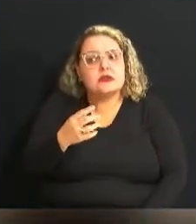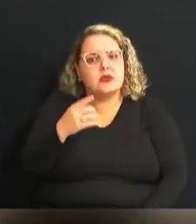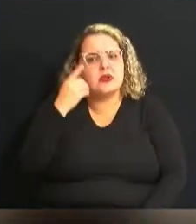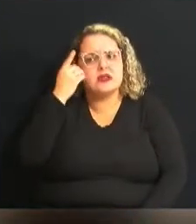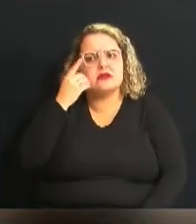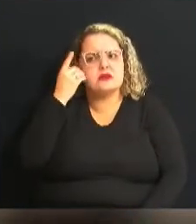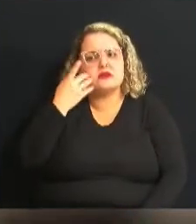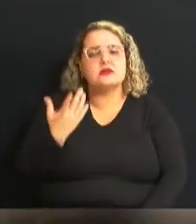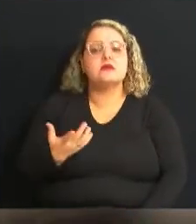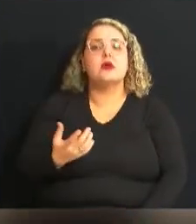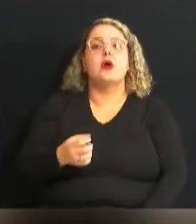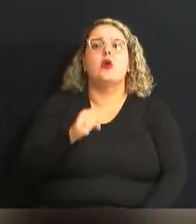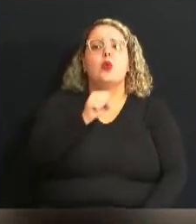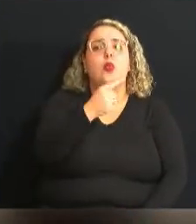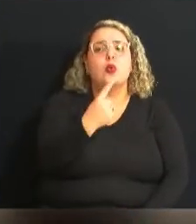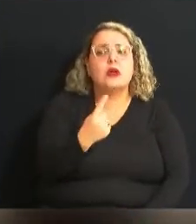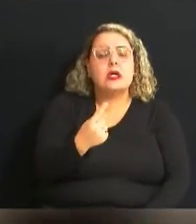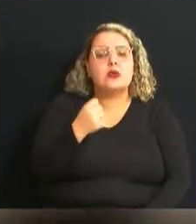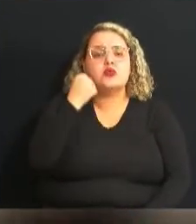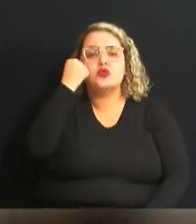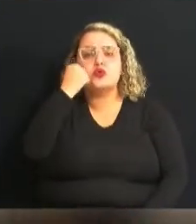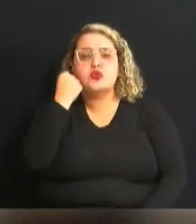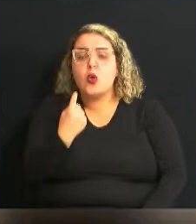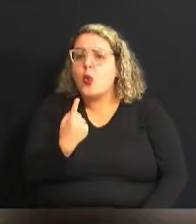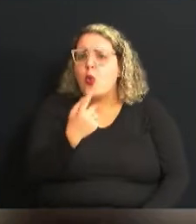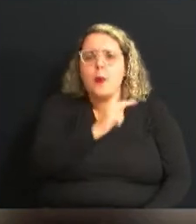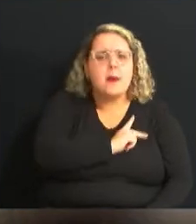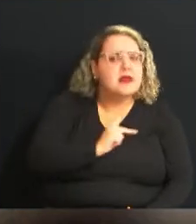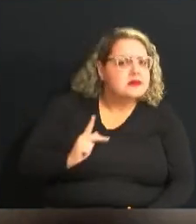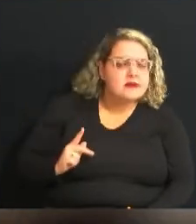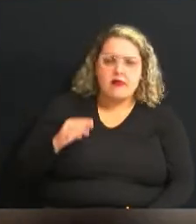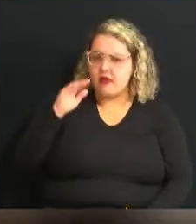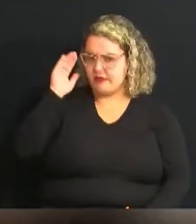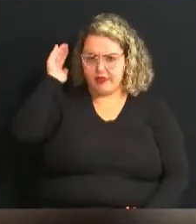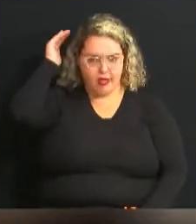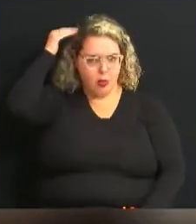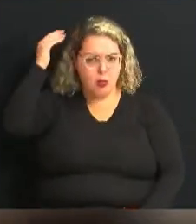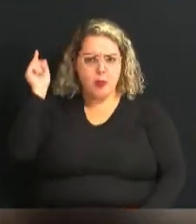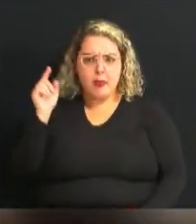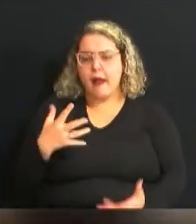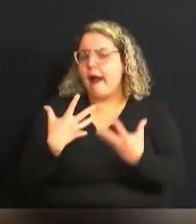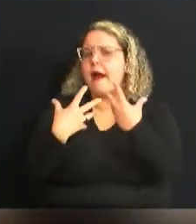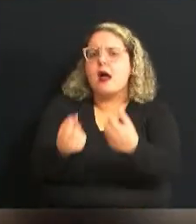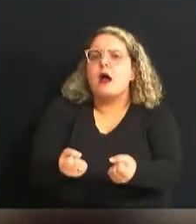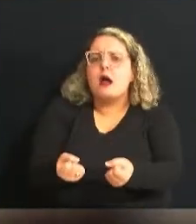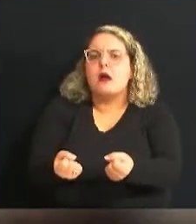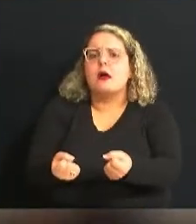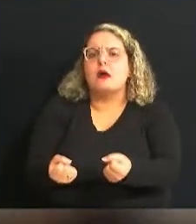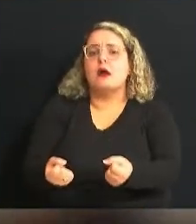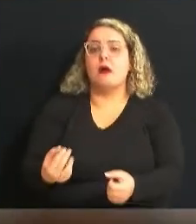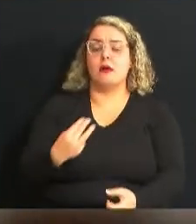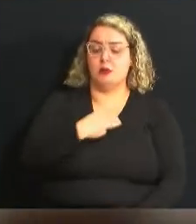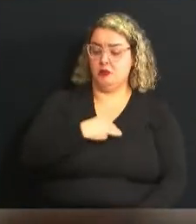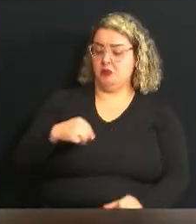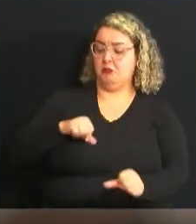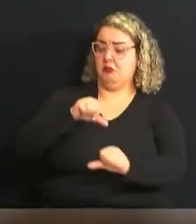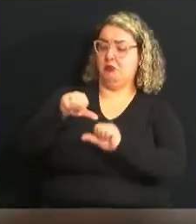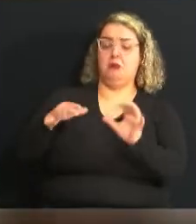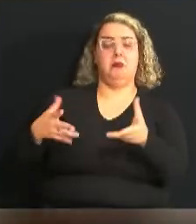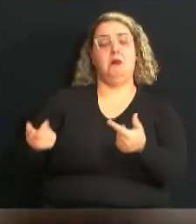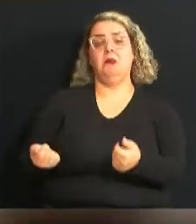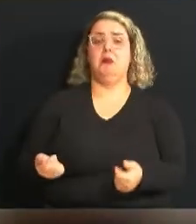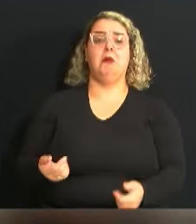81 senadores, um presidente da República sanciona, ele vai lá, muda tudo, fala para rever, muda tudo, pega 60 dias, revê